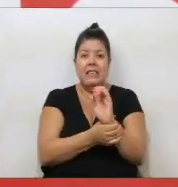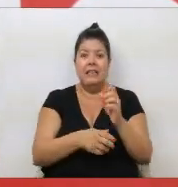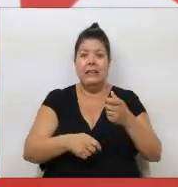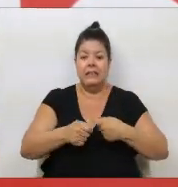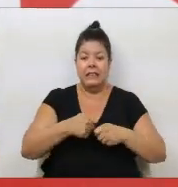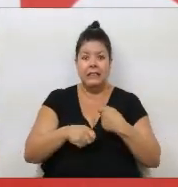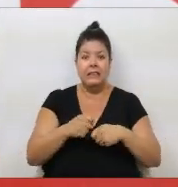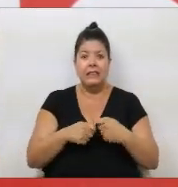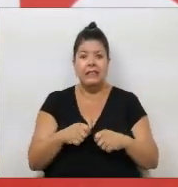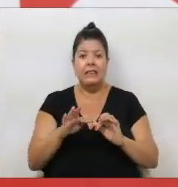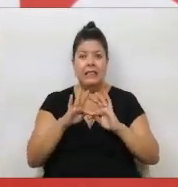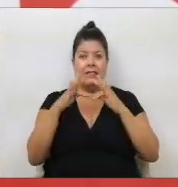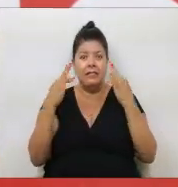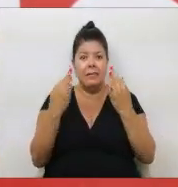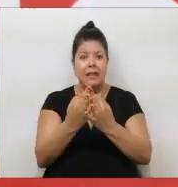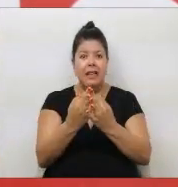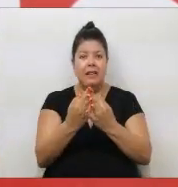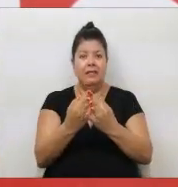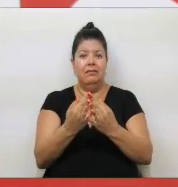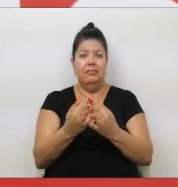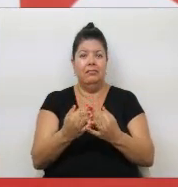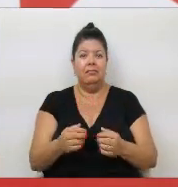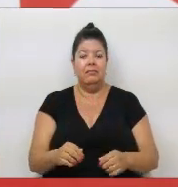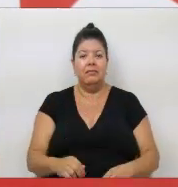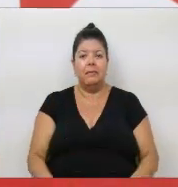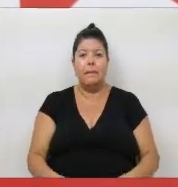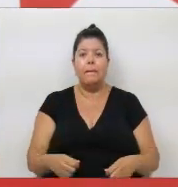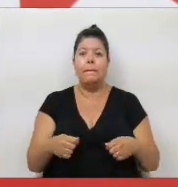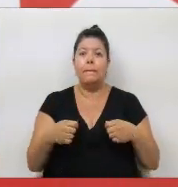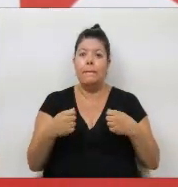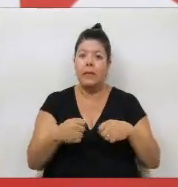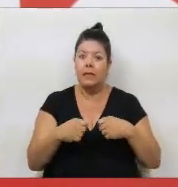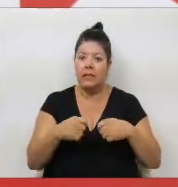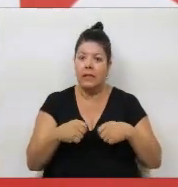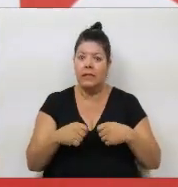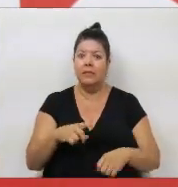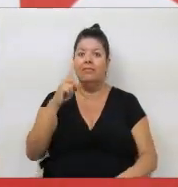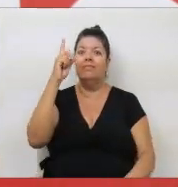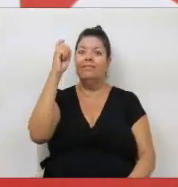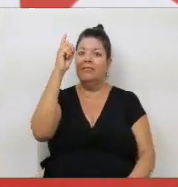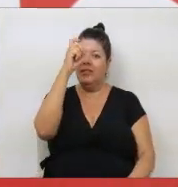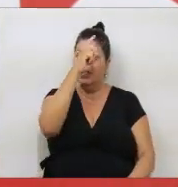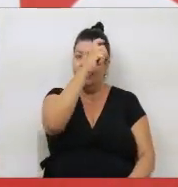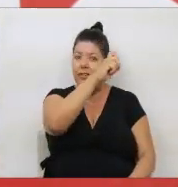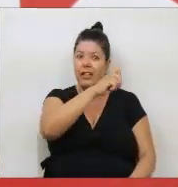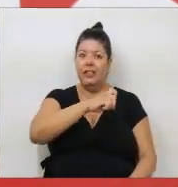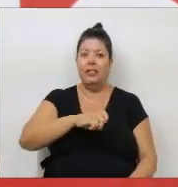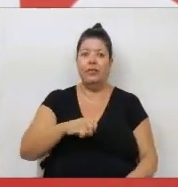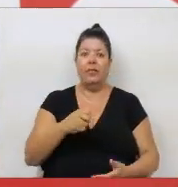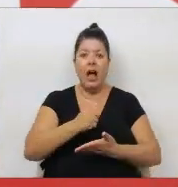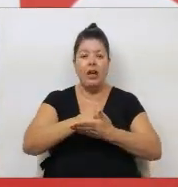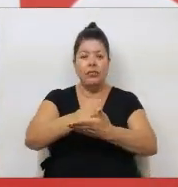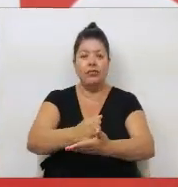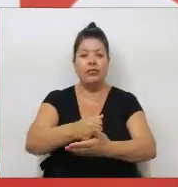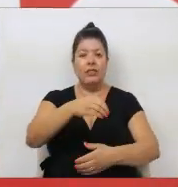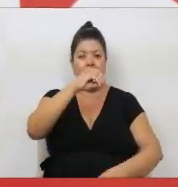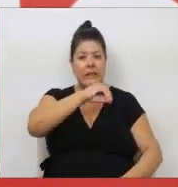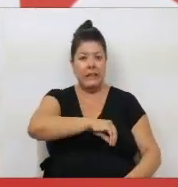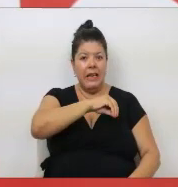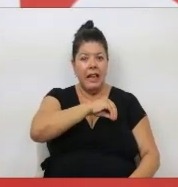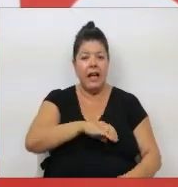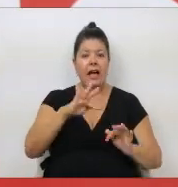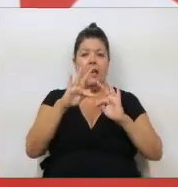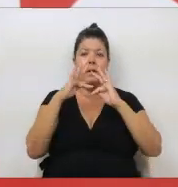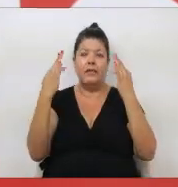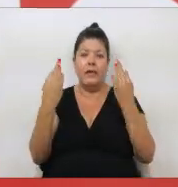pessoas para que elas pudessem fazer isolamento social. Tivemos dificuldade, inclusive, para definir uma ajuda de custo para essas famílias que